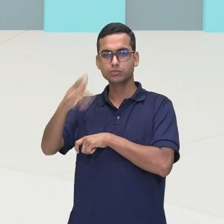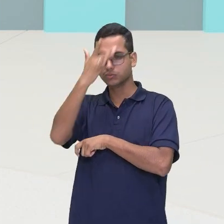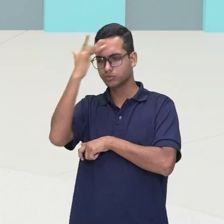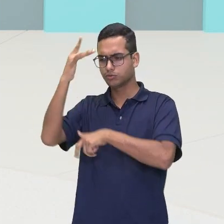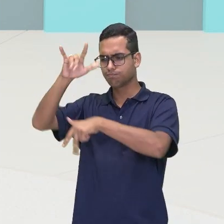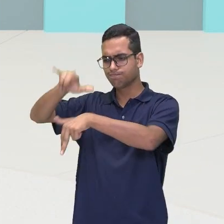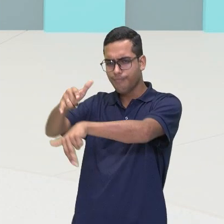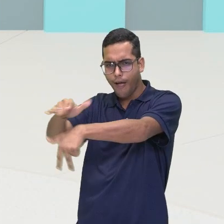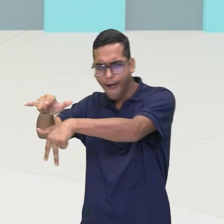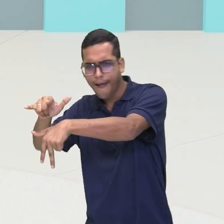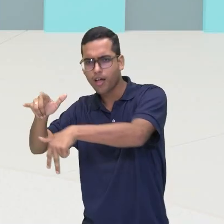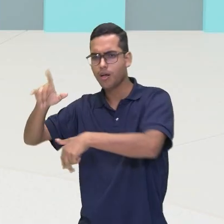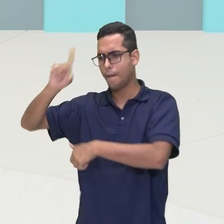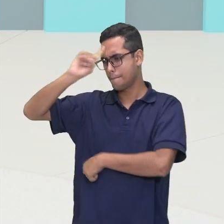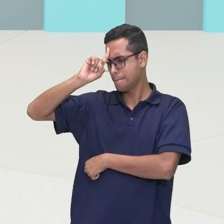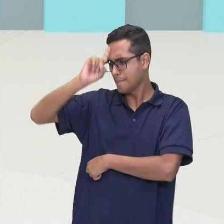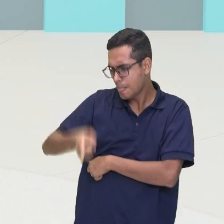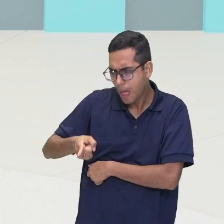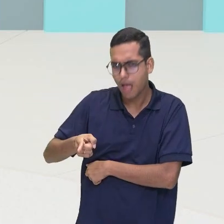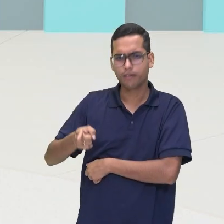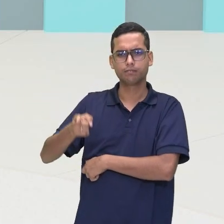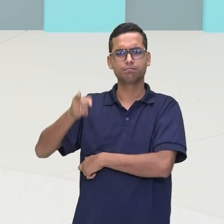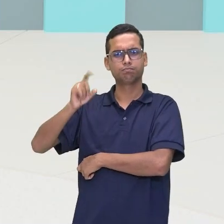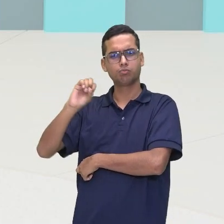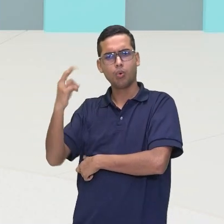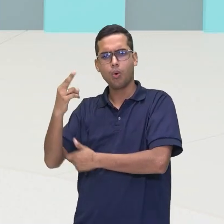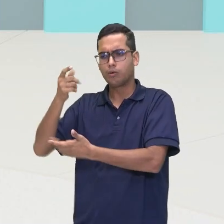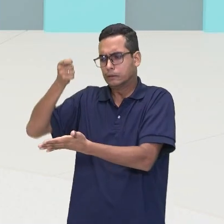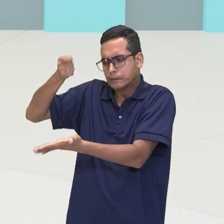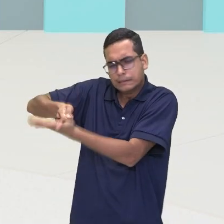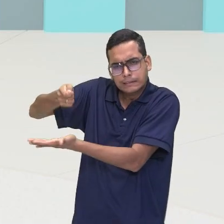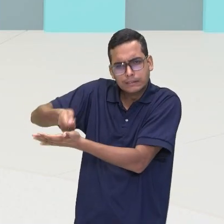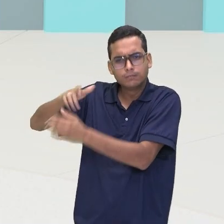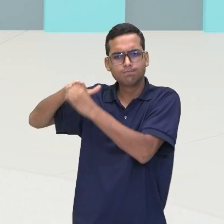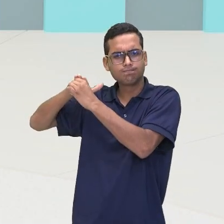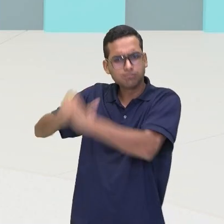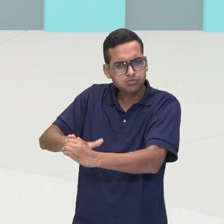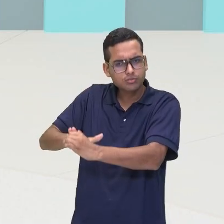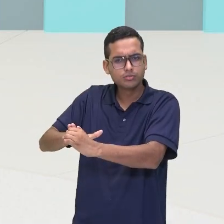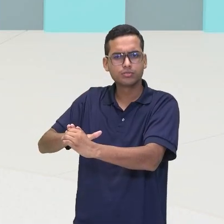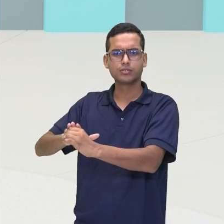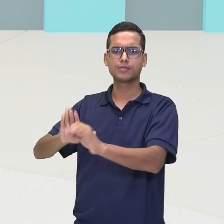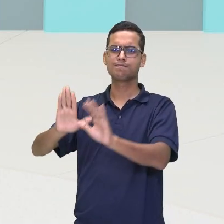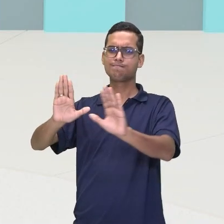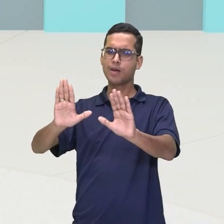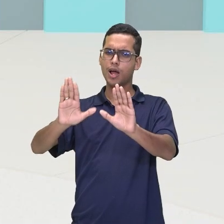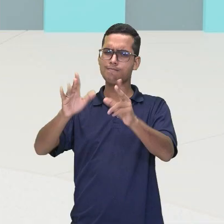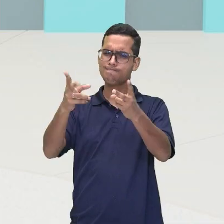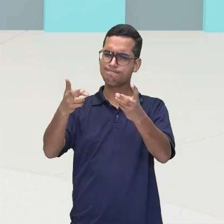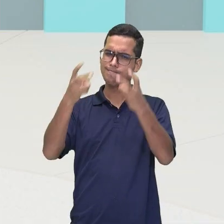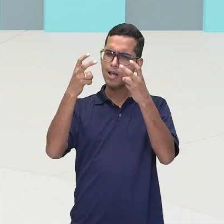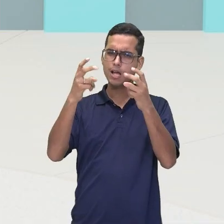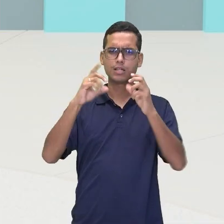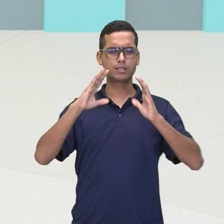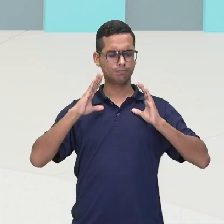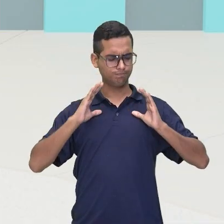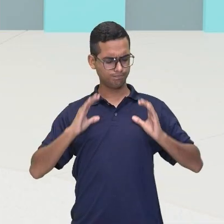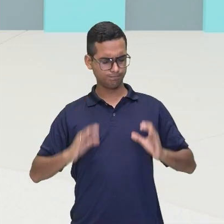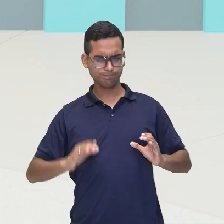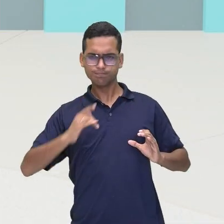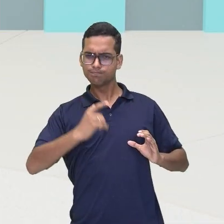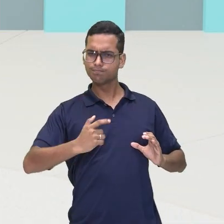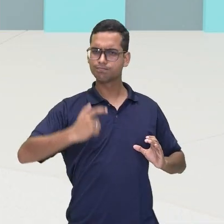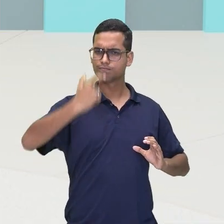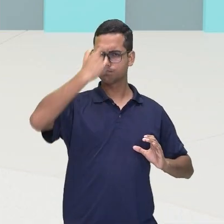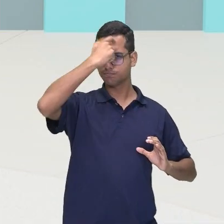ou enrijecer. E vamos ver que isso nos leva a comportamentos